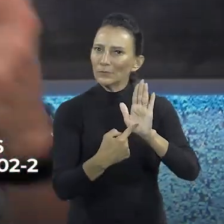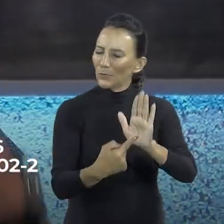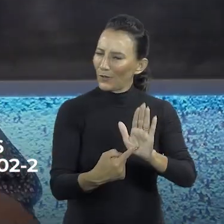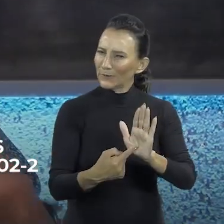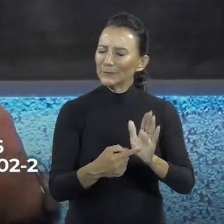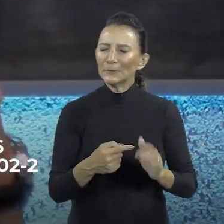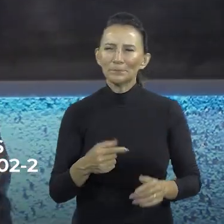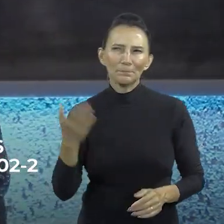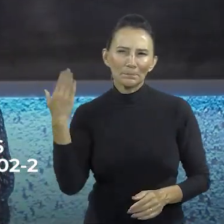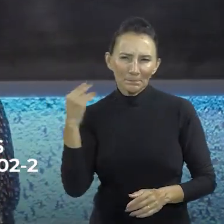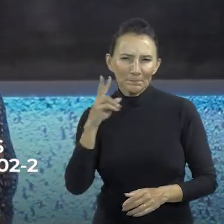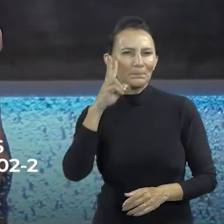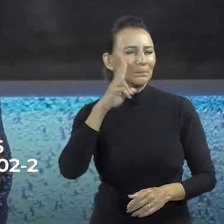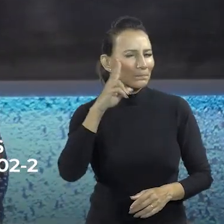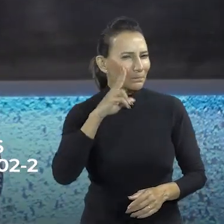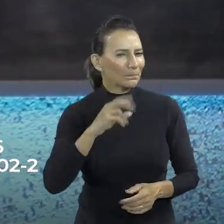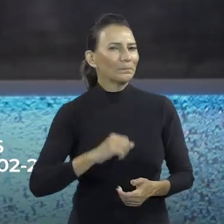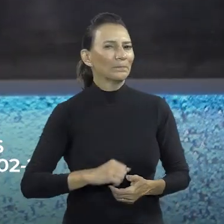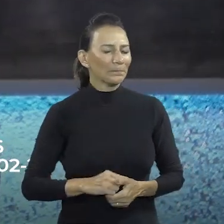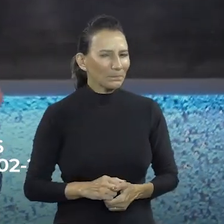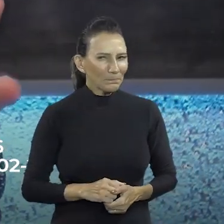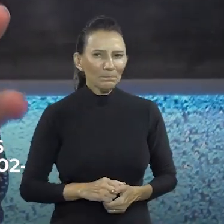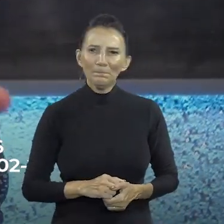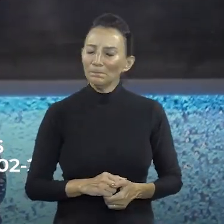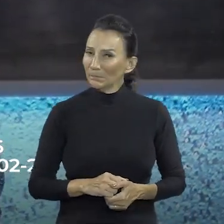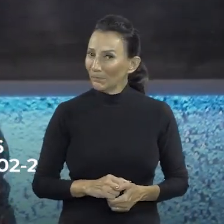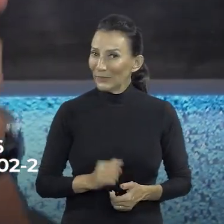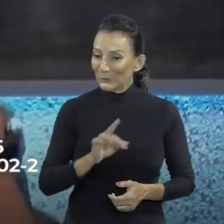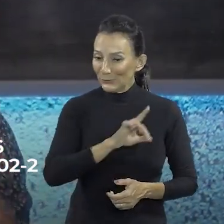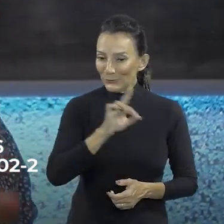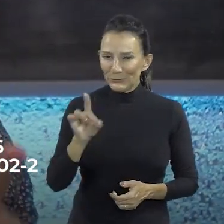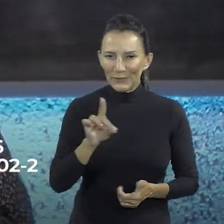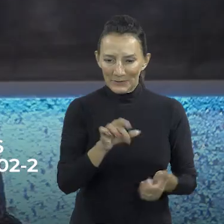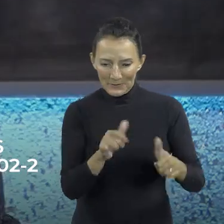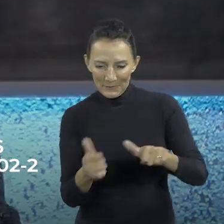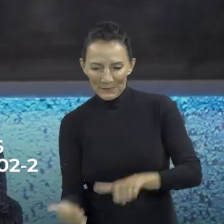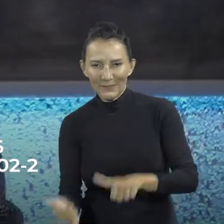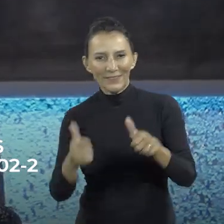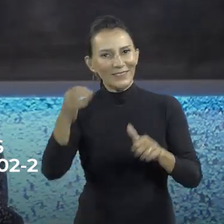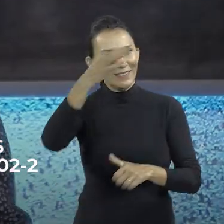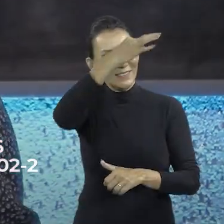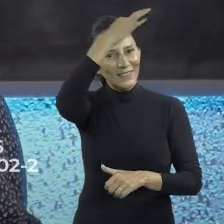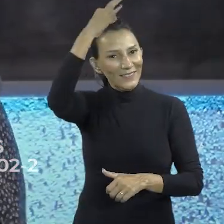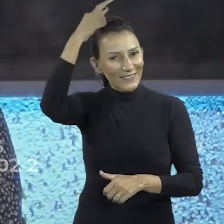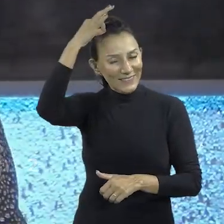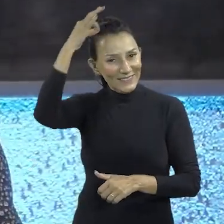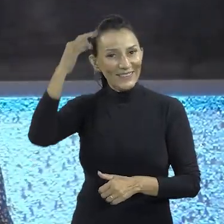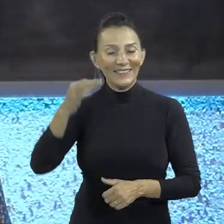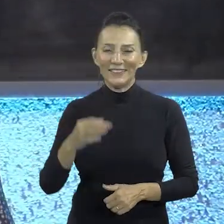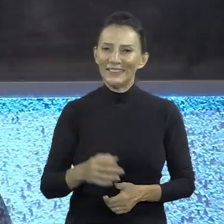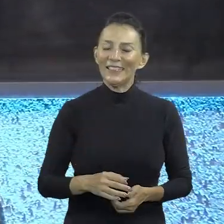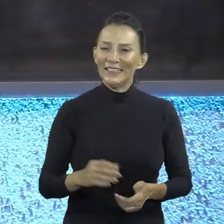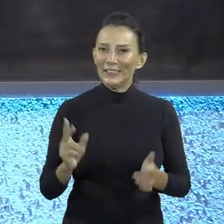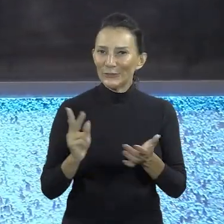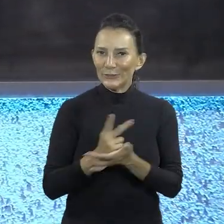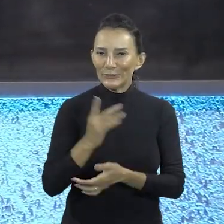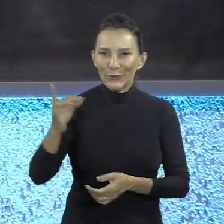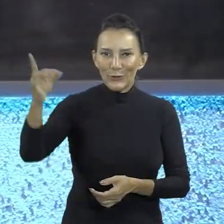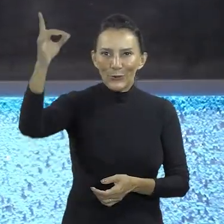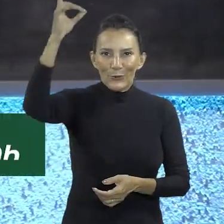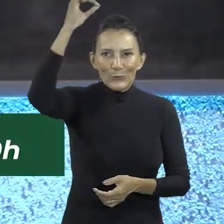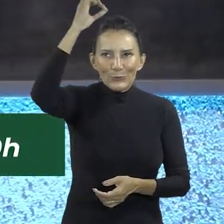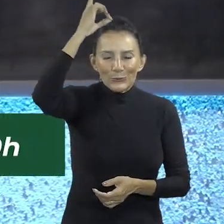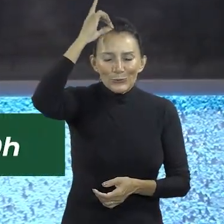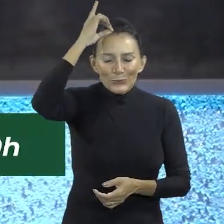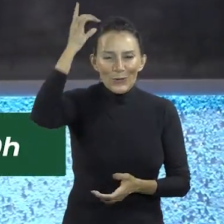eu me lembro que a partir daquele dia em que eu fui batizado com o Espírito Santo e os dons se manifestaram quando